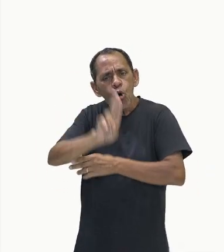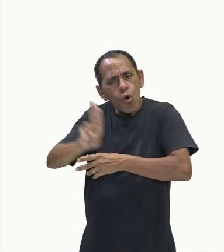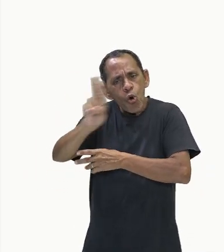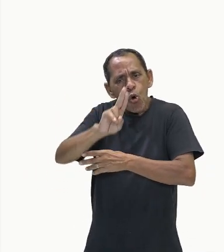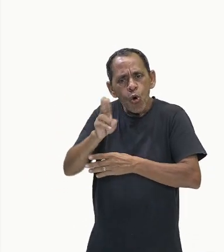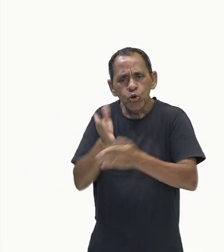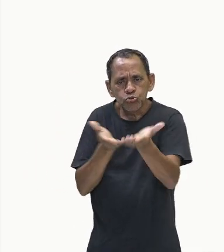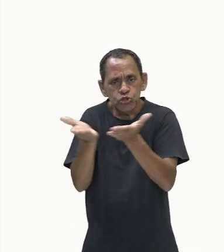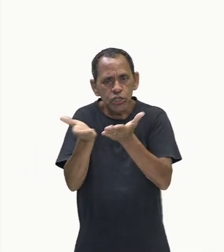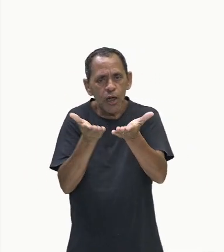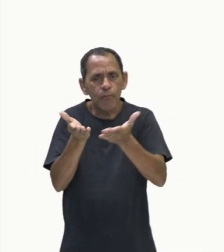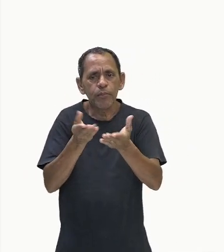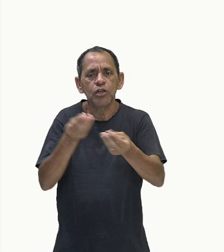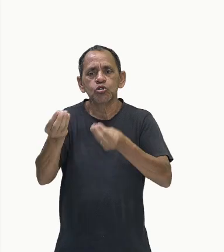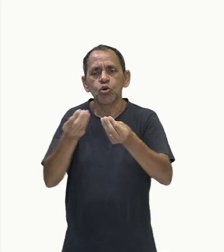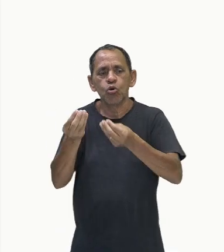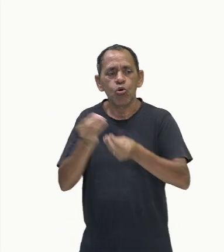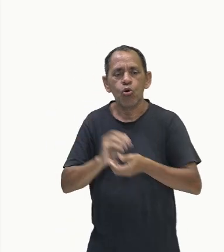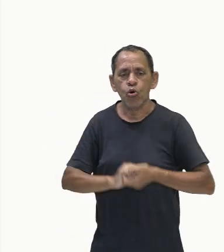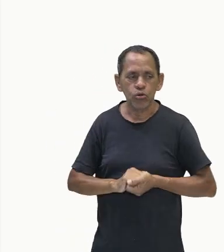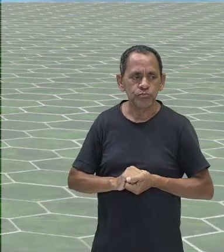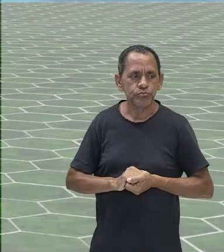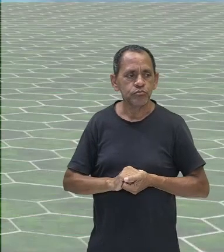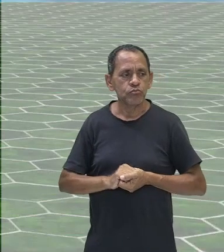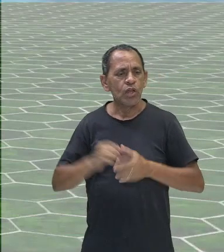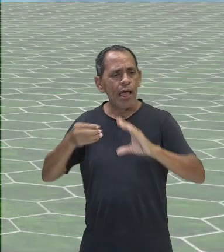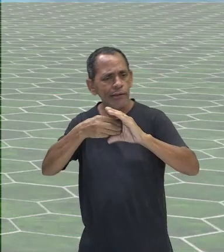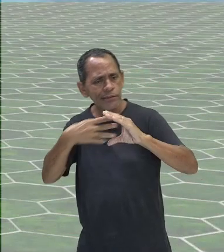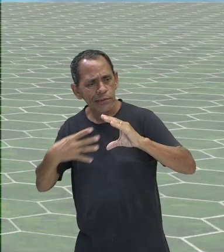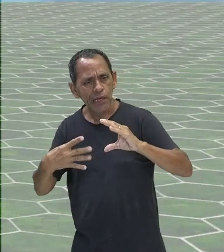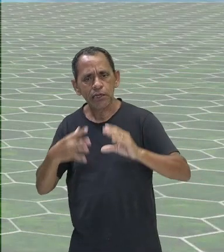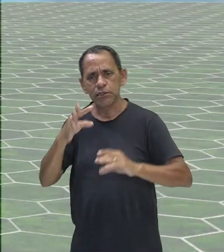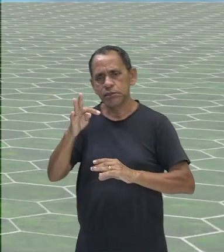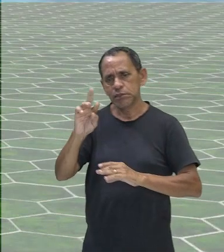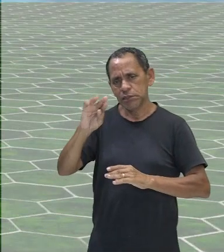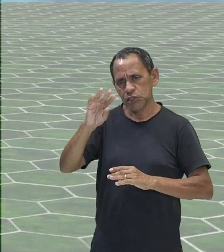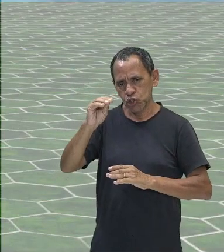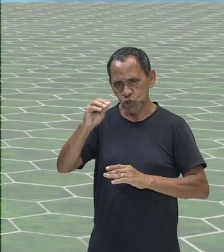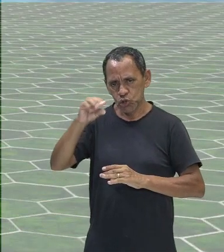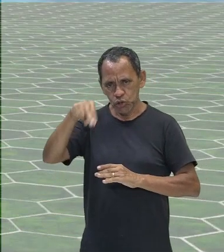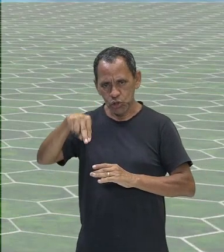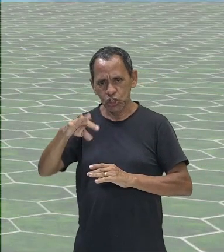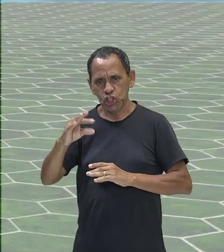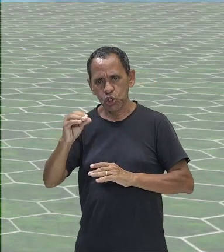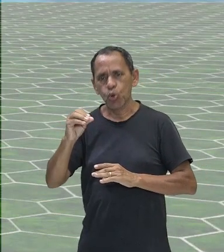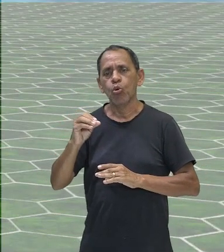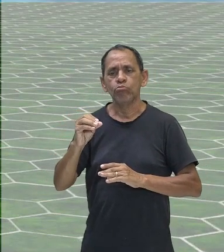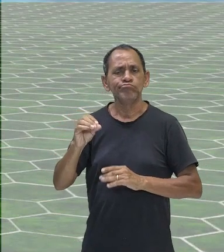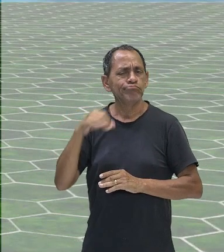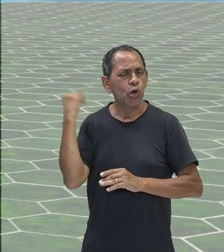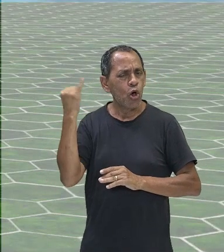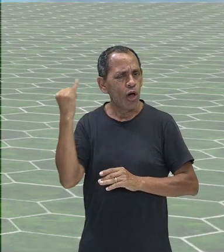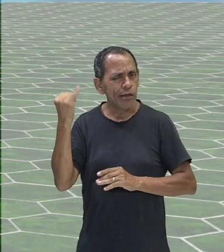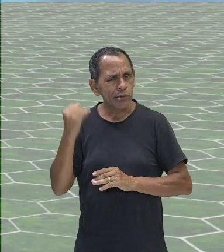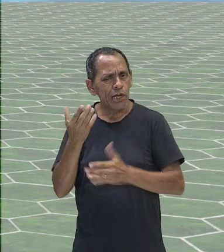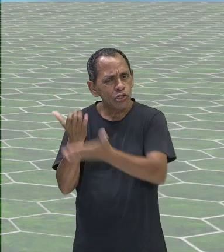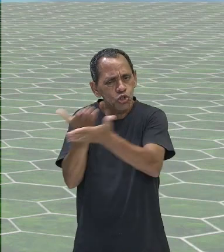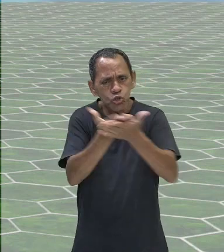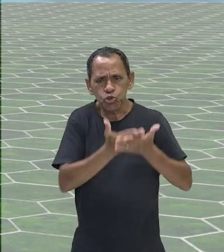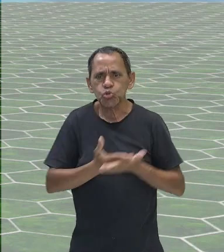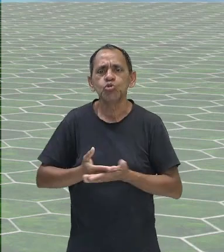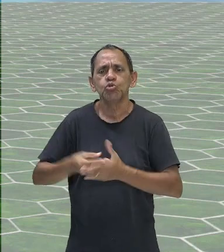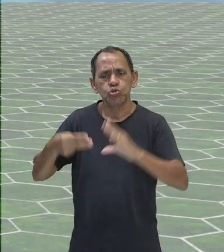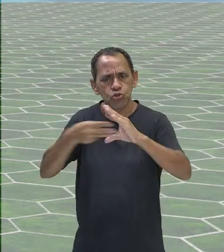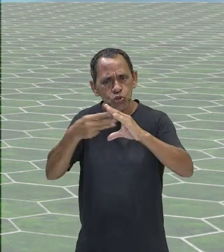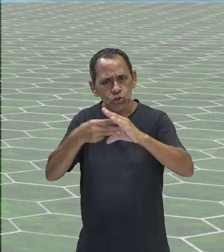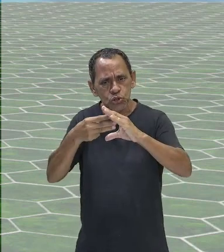com células-tronco, que é muito importante ali esses estudos, porque são células indiferenciadas